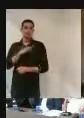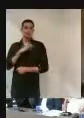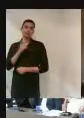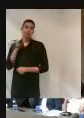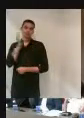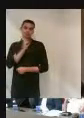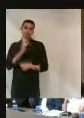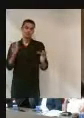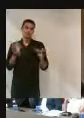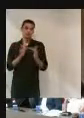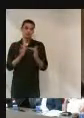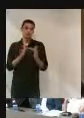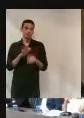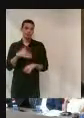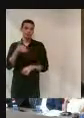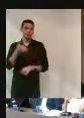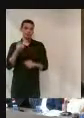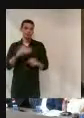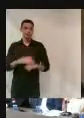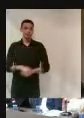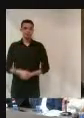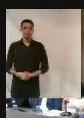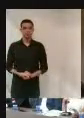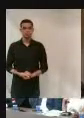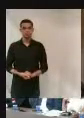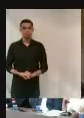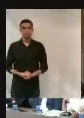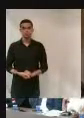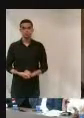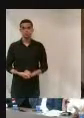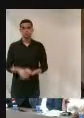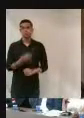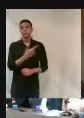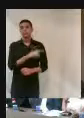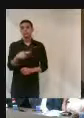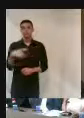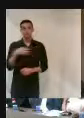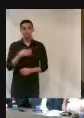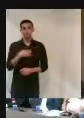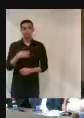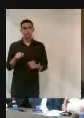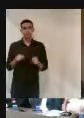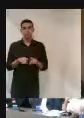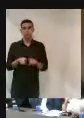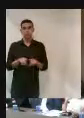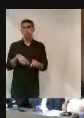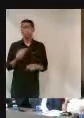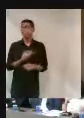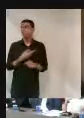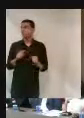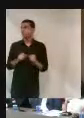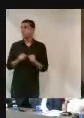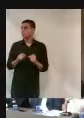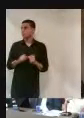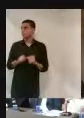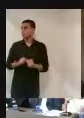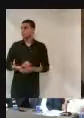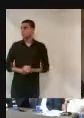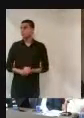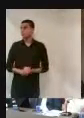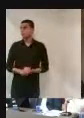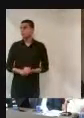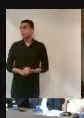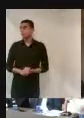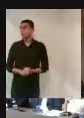com o morador para divulgação. Entre outras formas de campanha nós fazemos também, mas esse é o nosso carro-chefe.